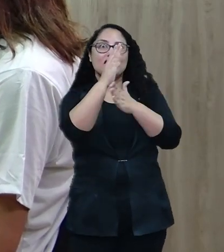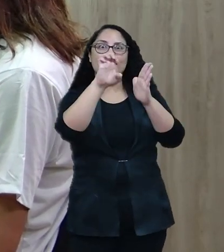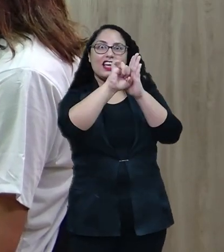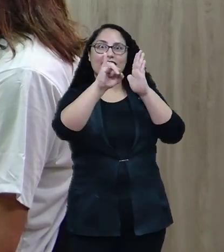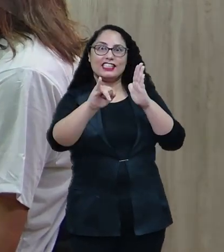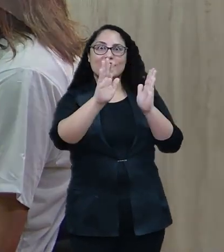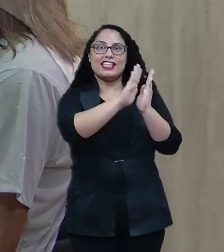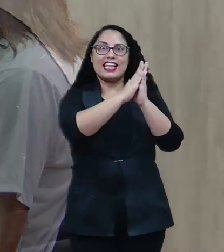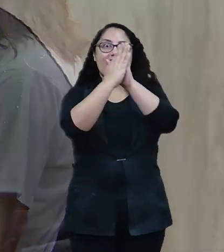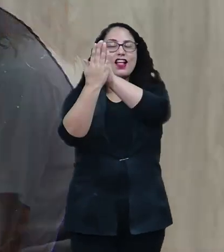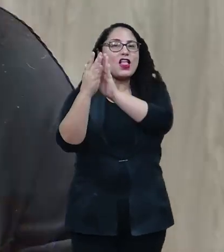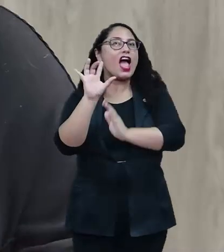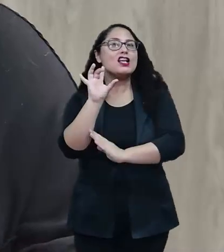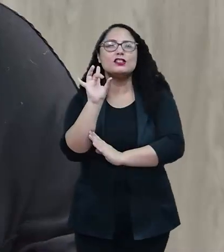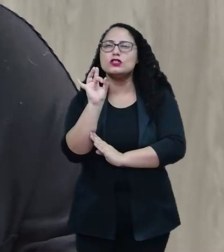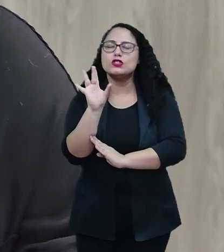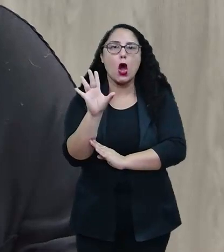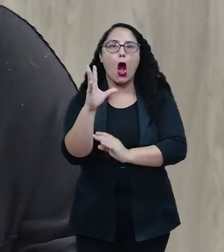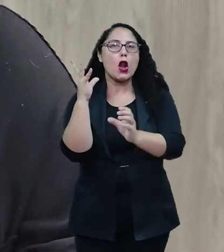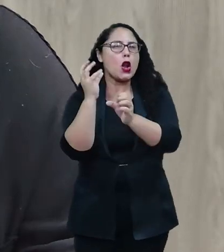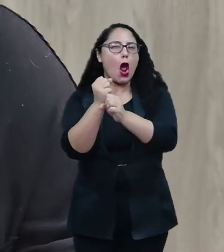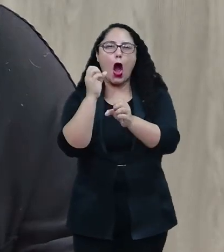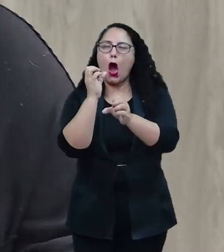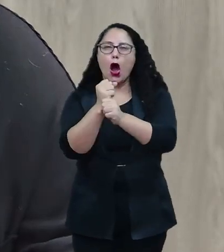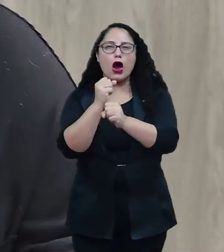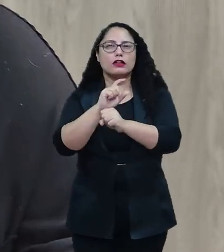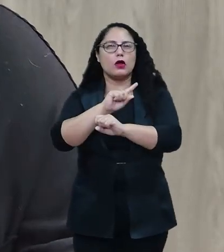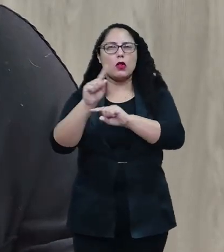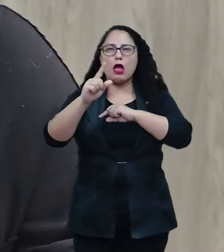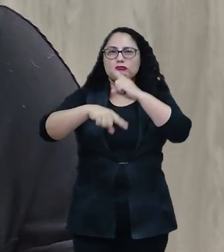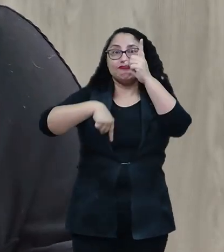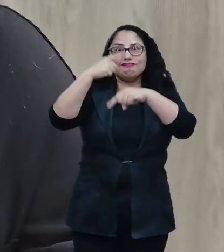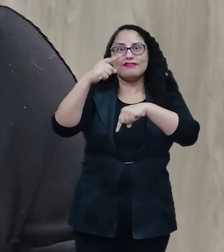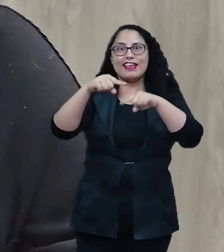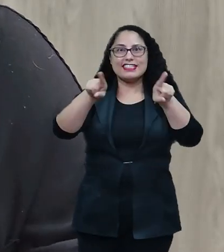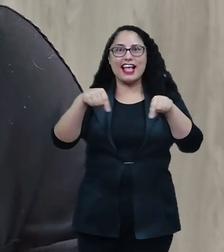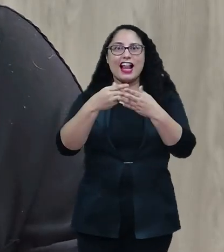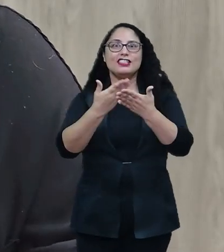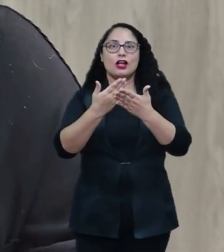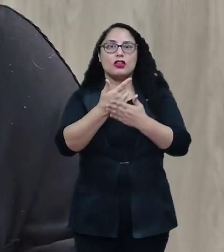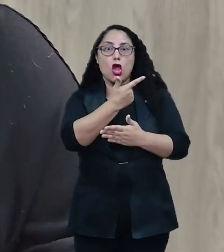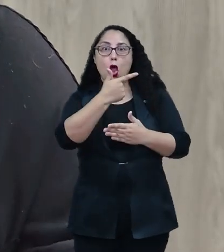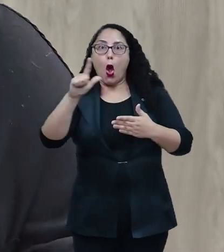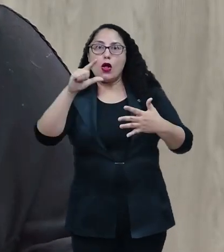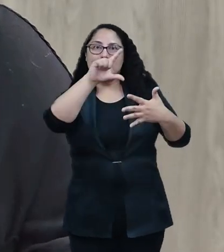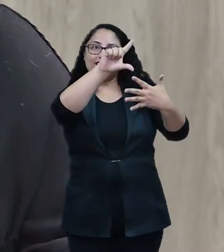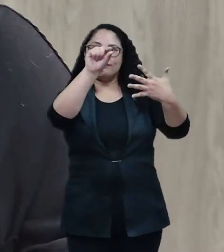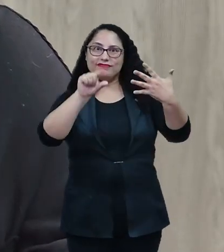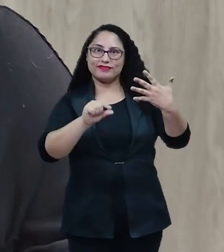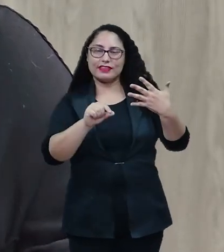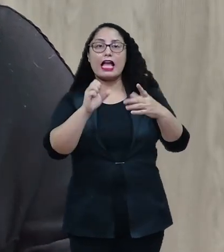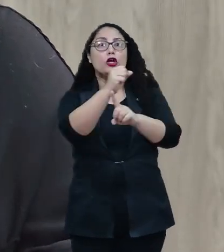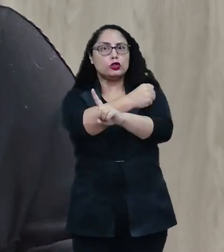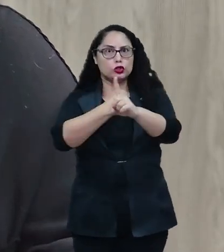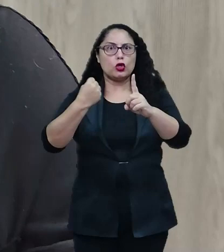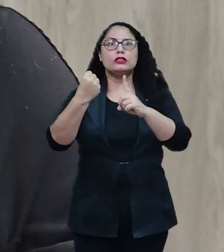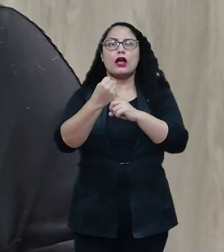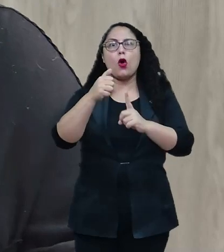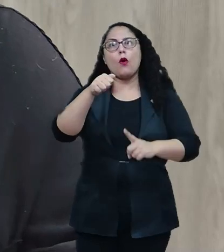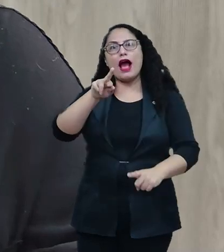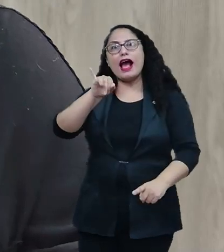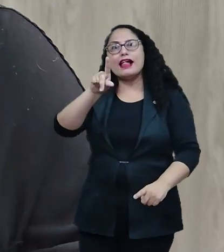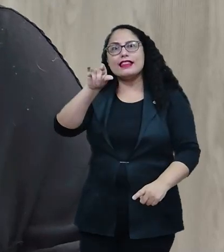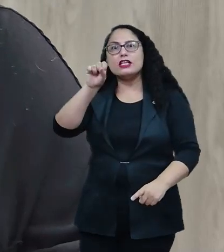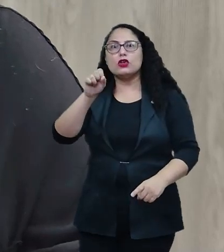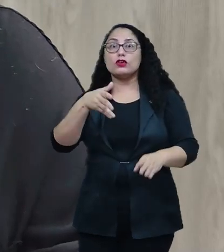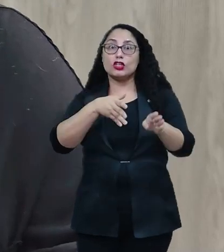do intercâmbio. Não é só nota, né, ou desempenho em sala de aula. Tem outros critérios, até o social, né, Anderson, que você